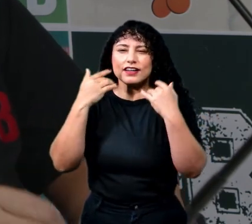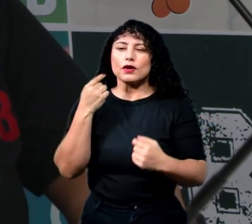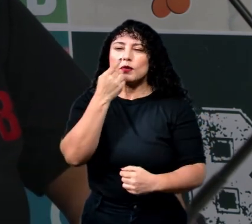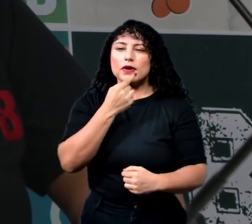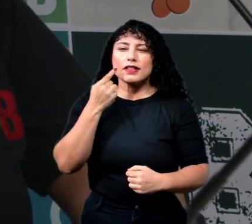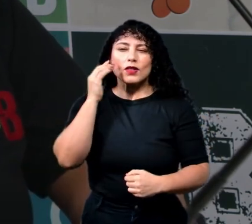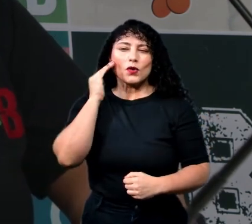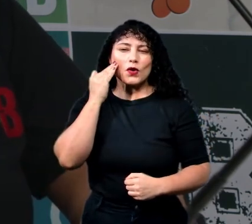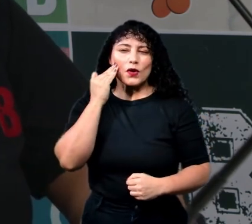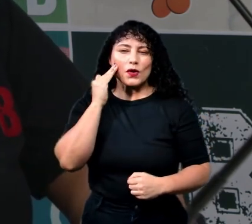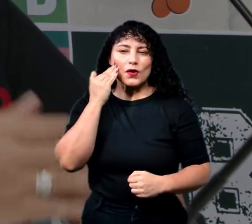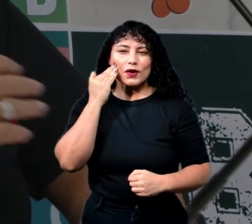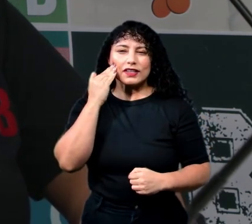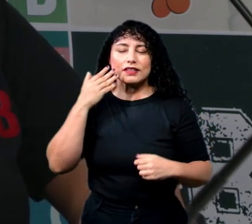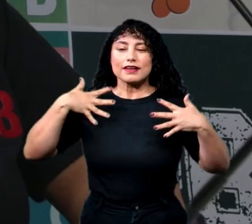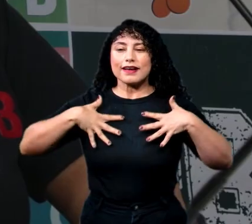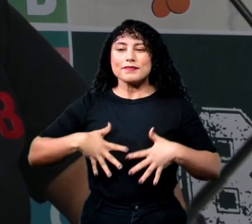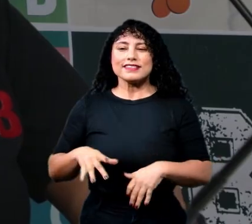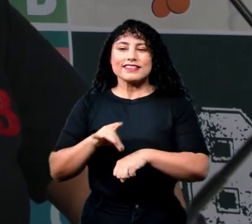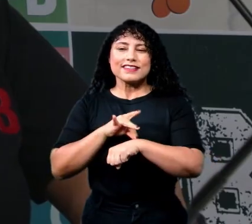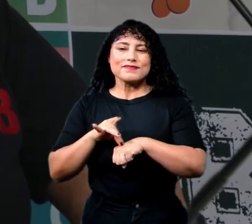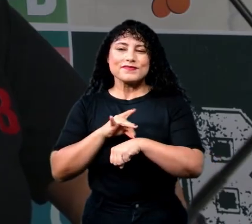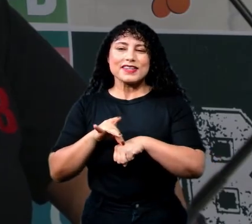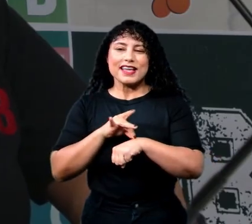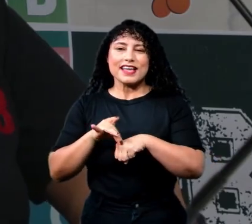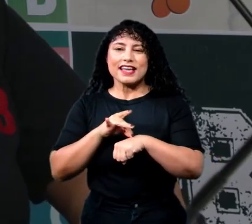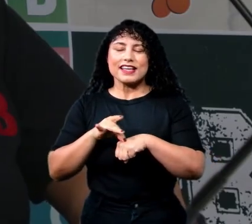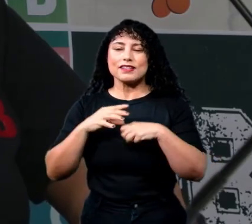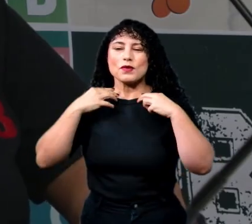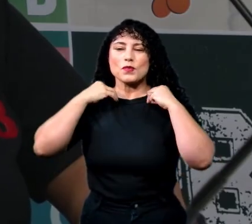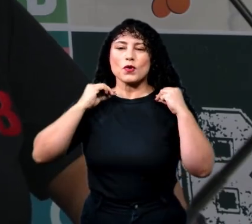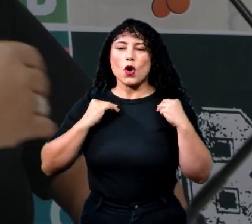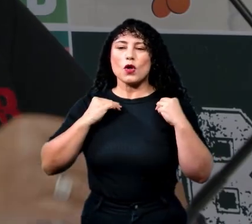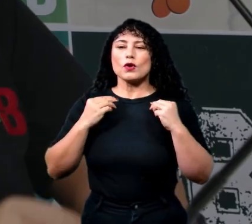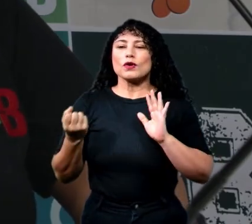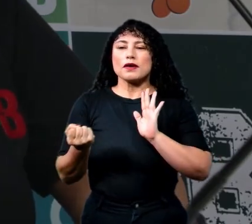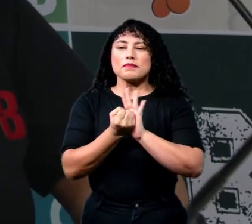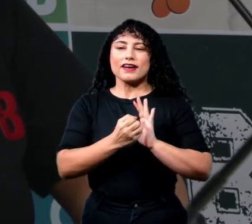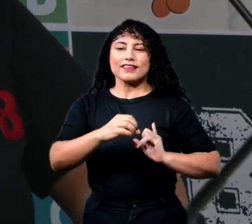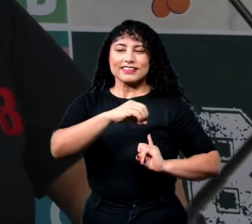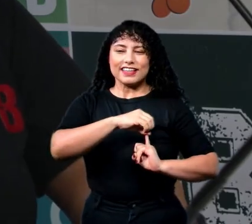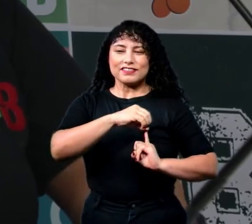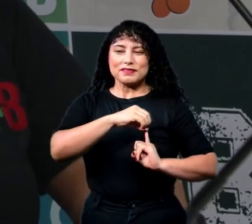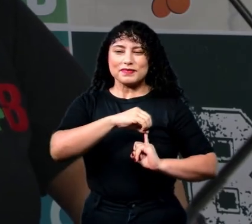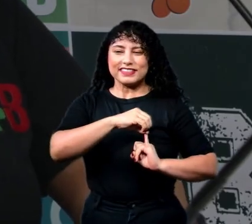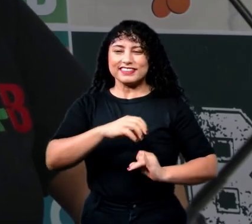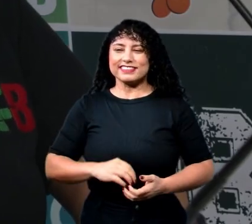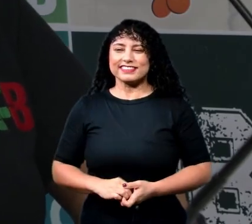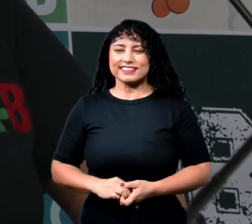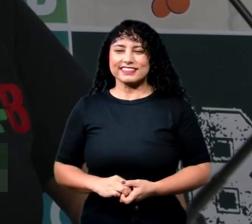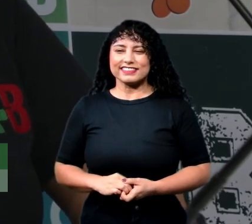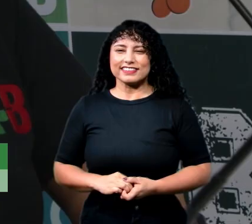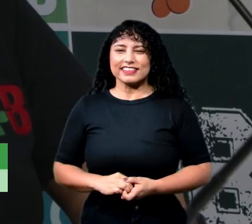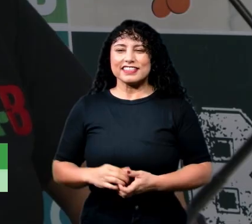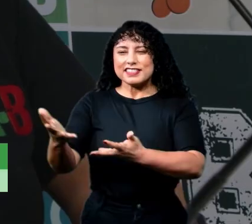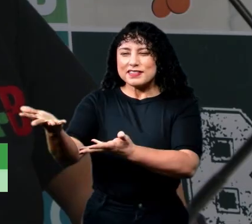um pouco rosa, uma camiseta preta, polo com o símbolo do IFB no peito. Bom,